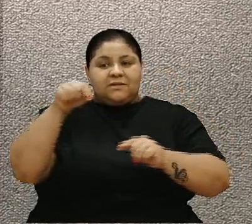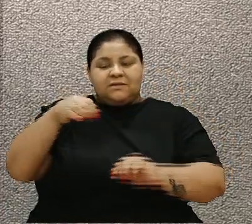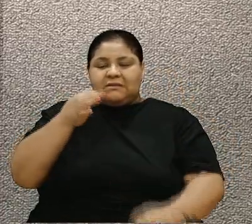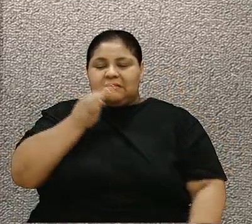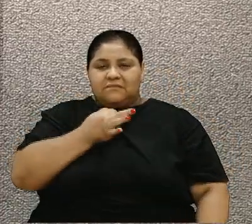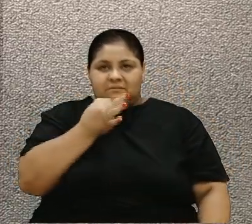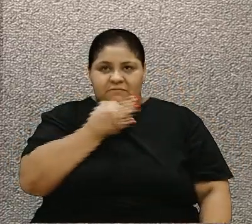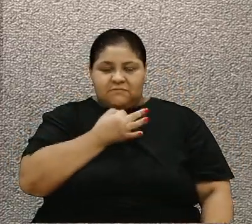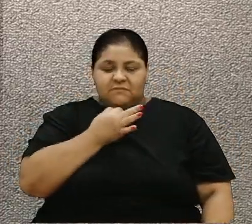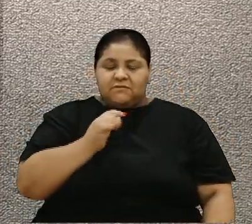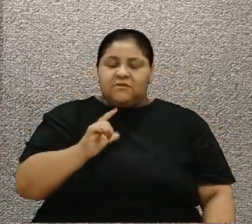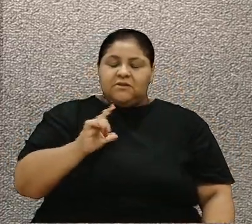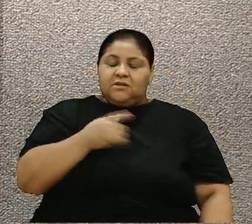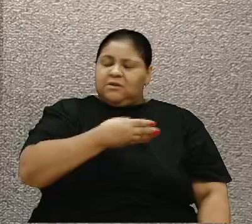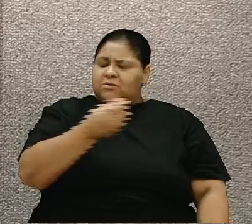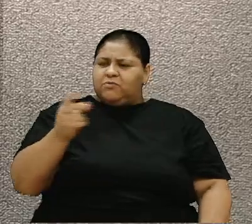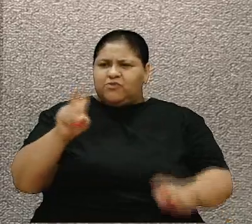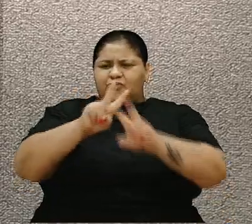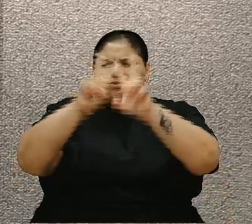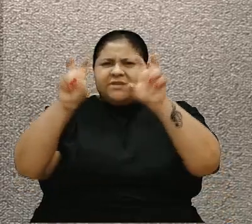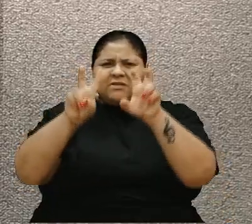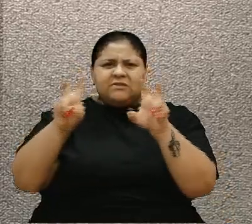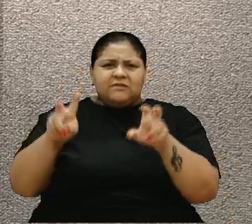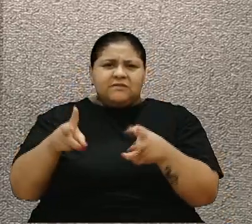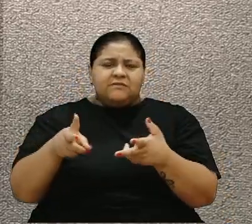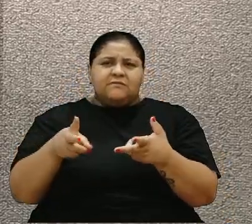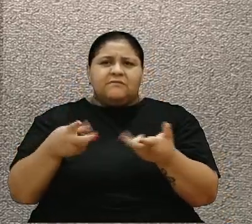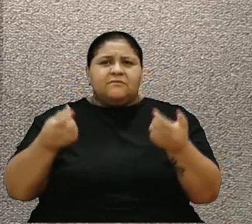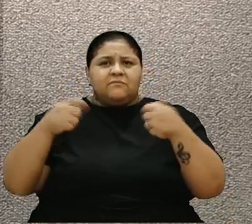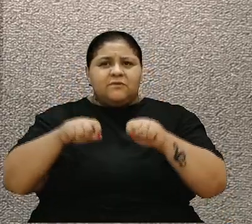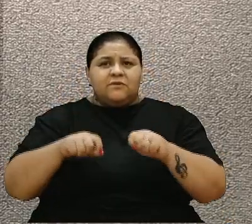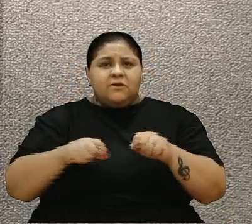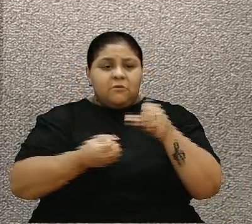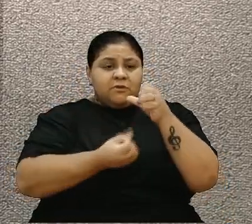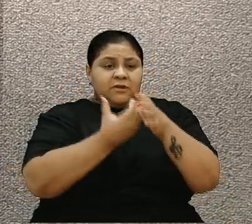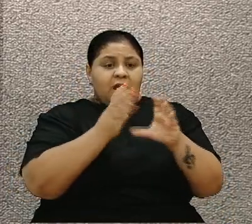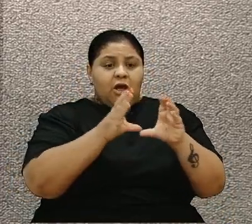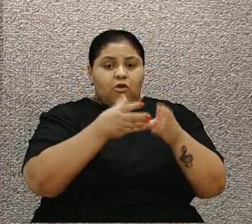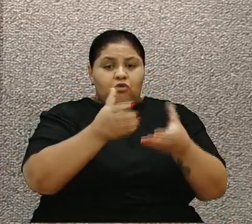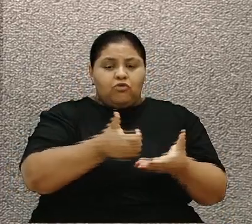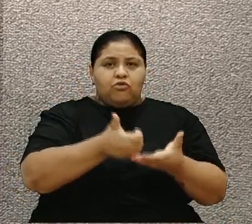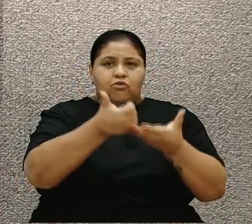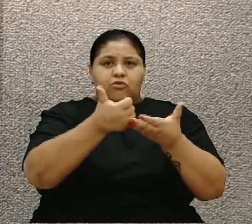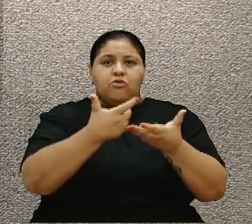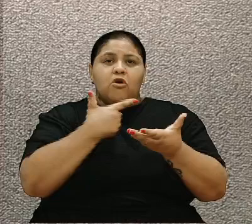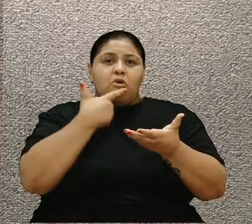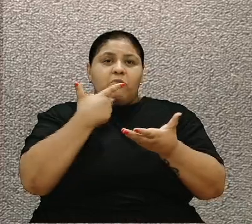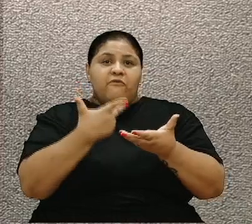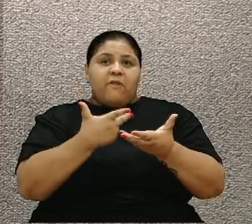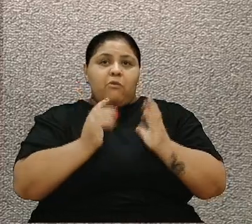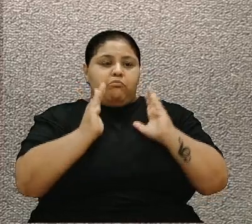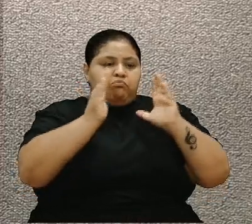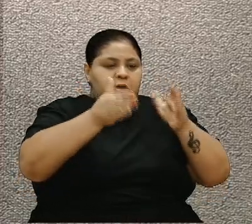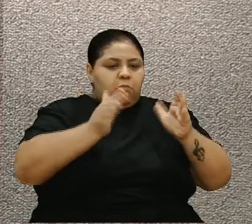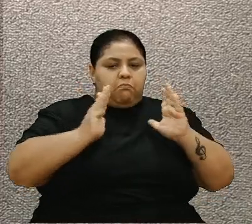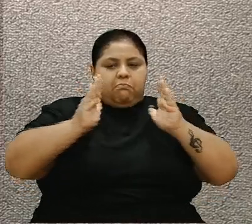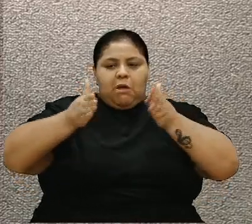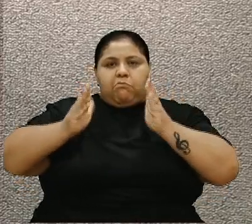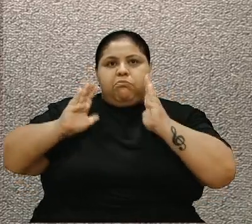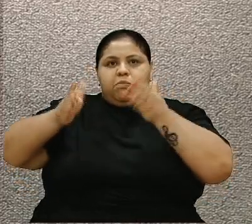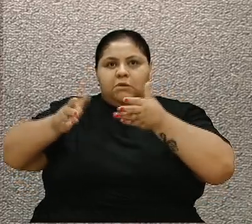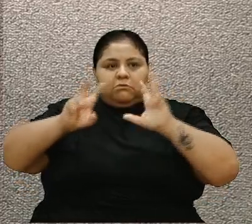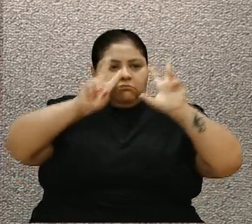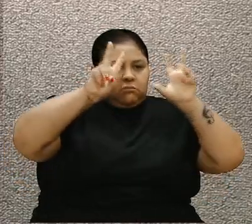do Sul, nós temos tantos assuntos a serem abordados que nós precisamos criar frentes para abordar especificamente